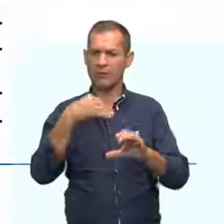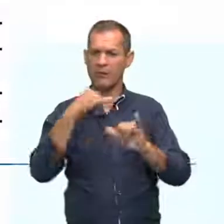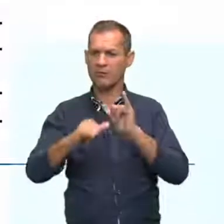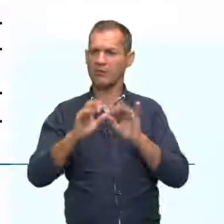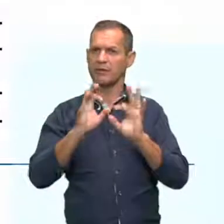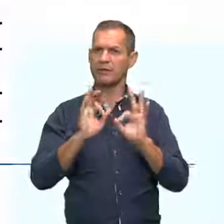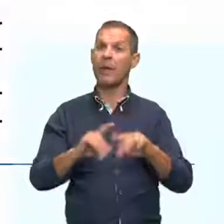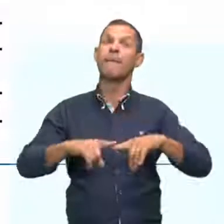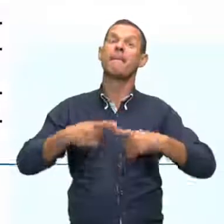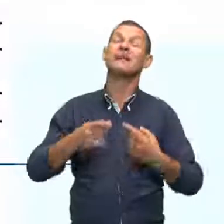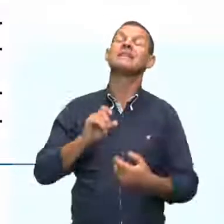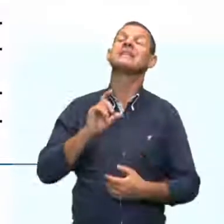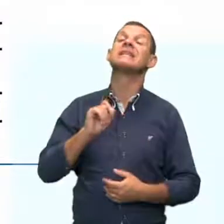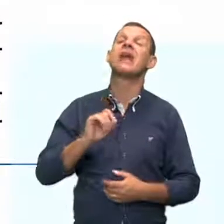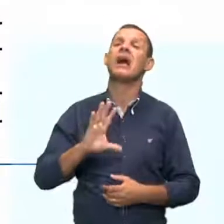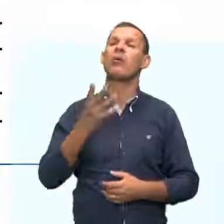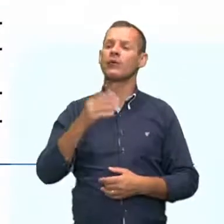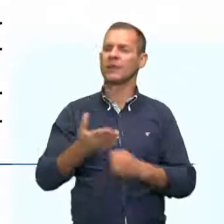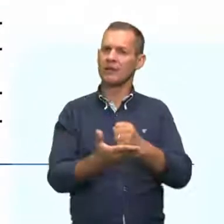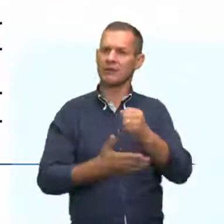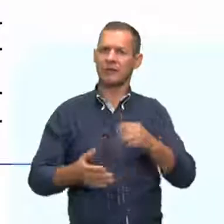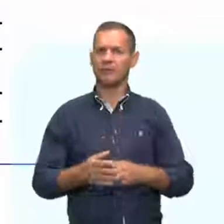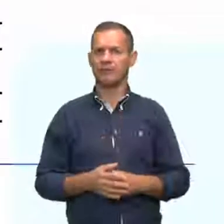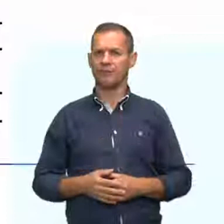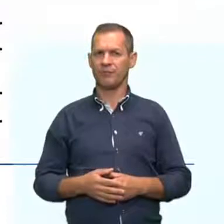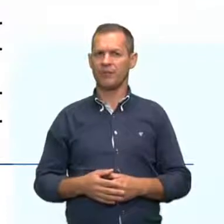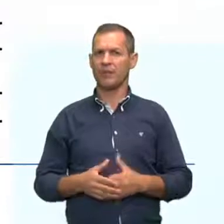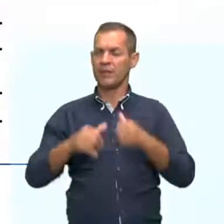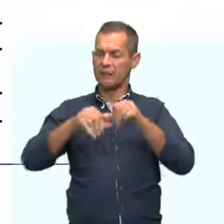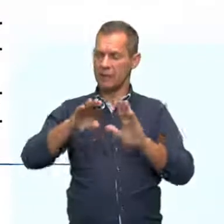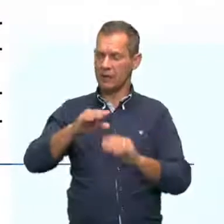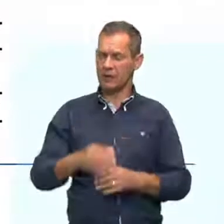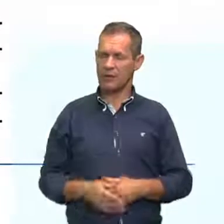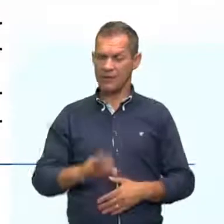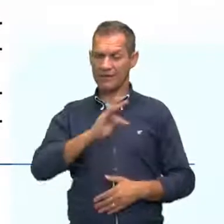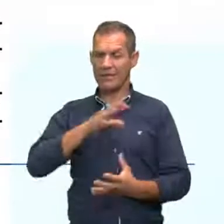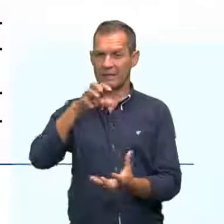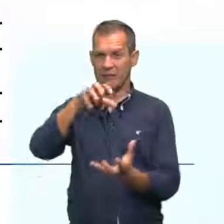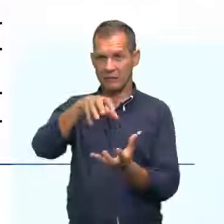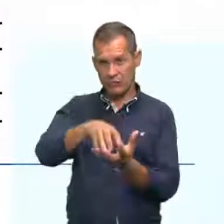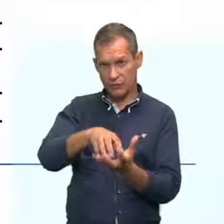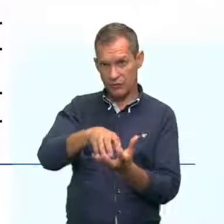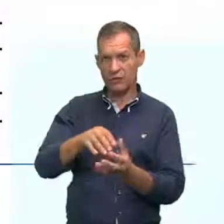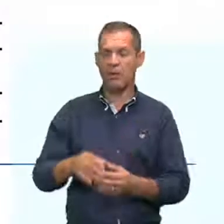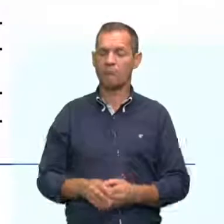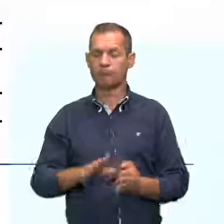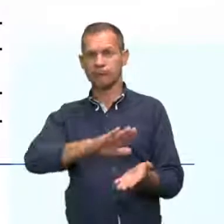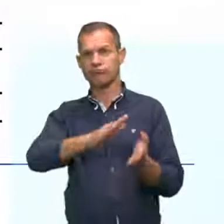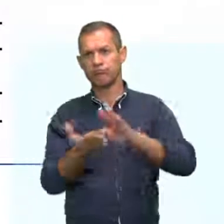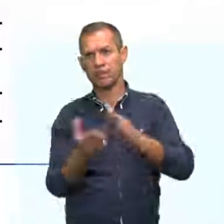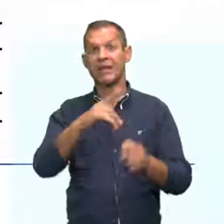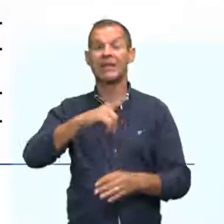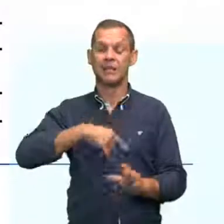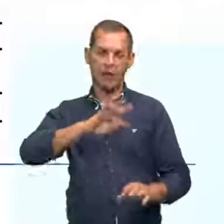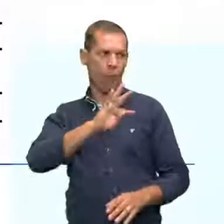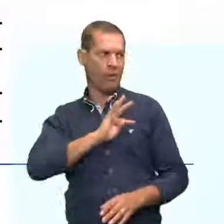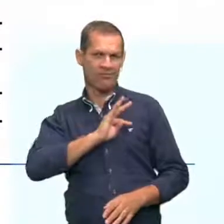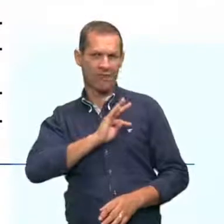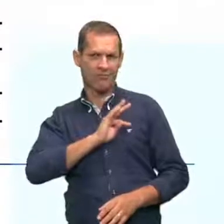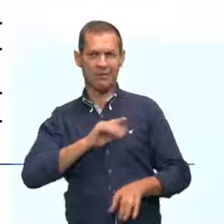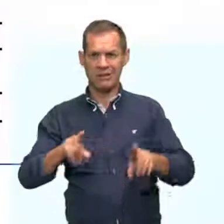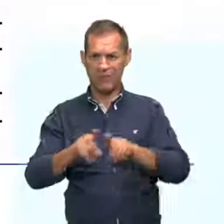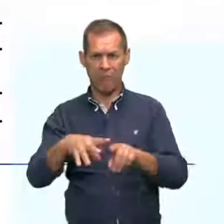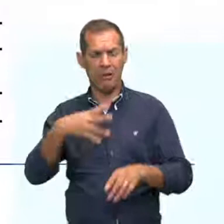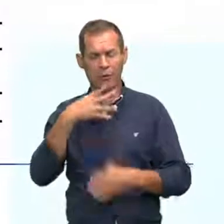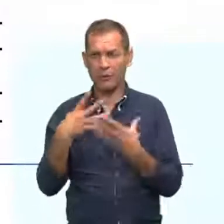mensagem. Então é assim que é a base para esse processo de criptografia, esse processo de embaralhamento. Existe um processo